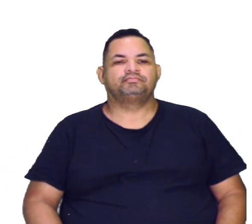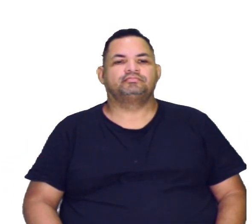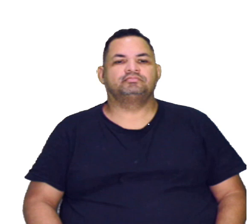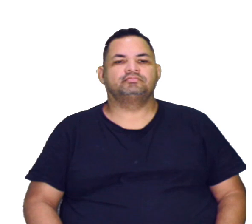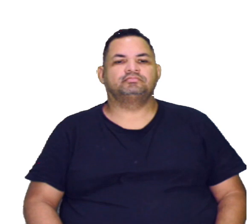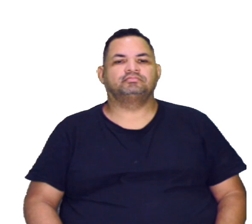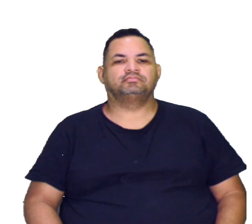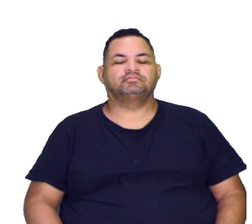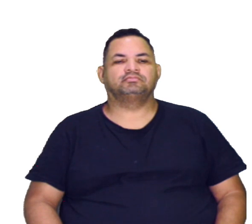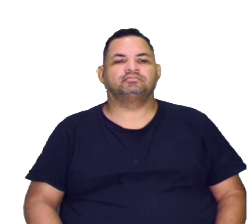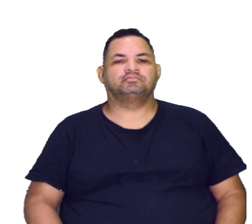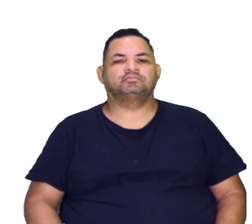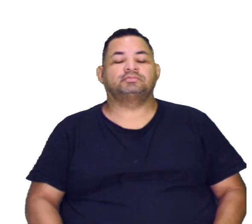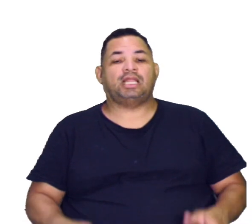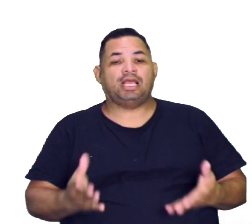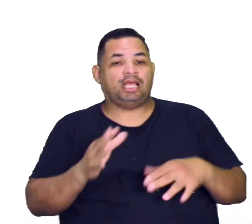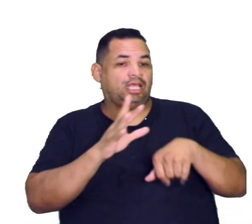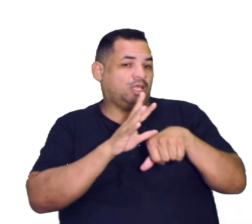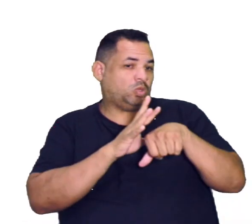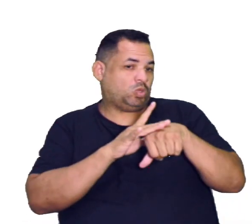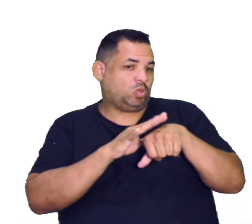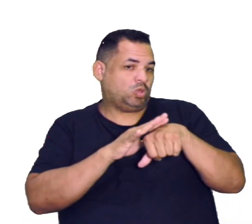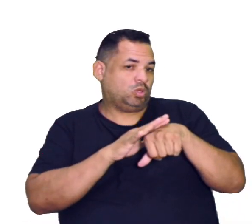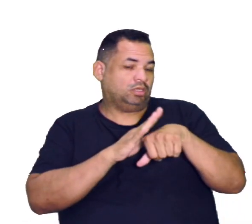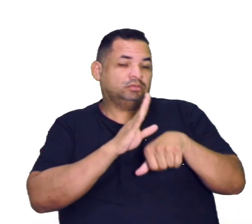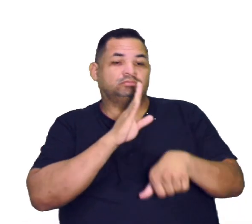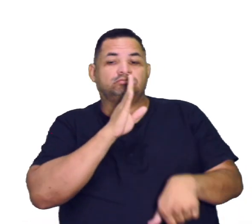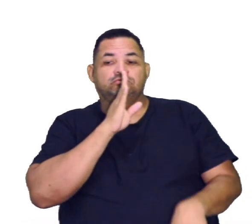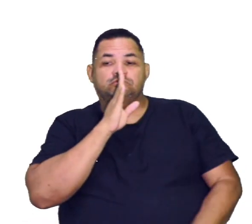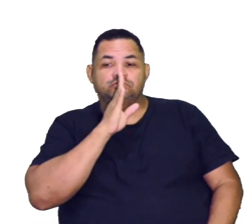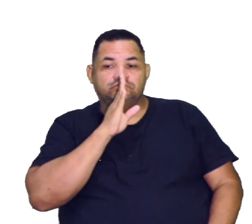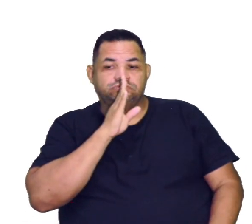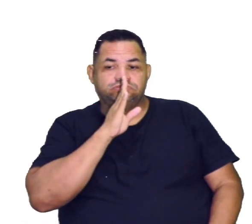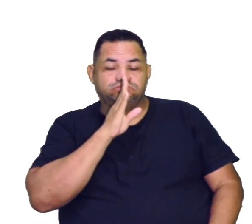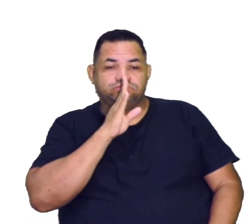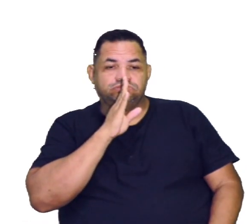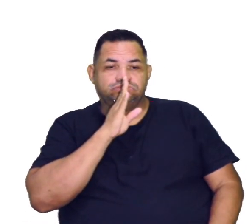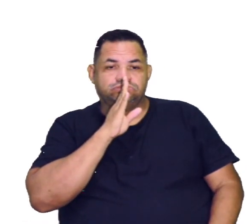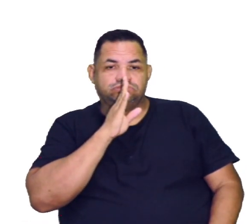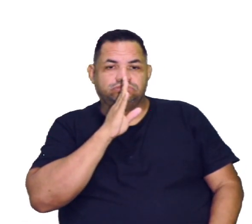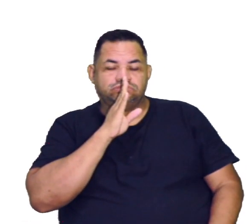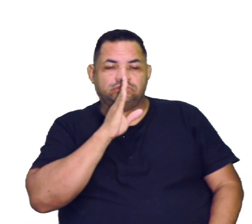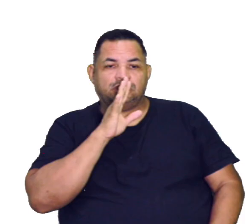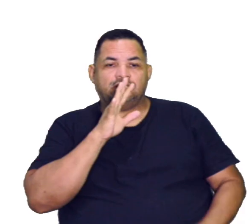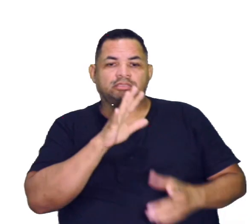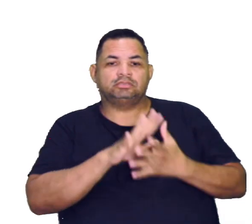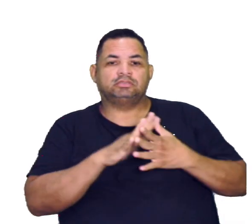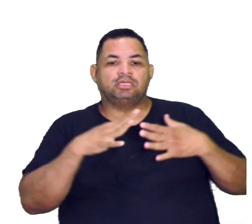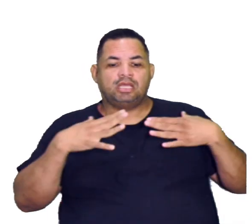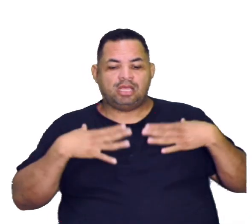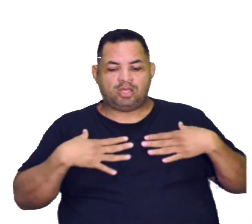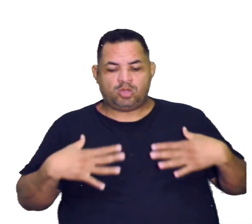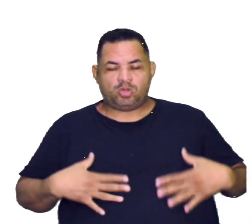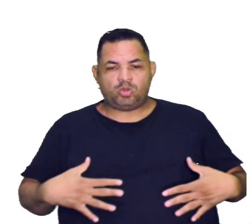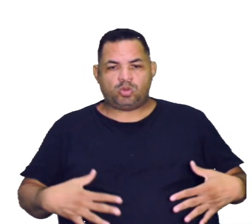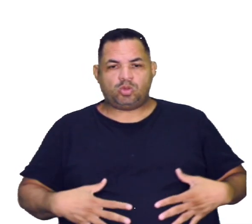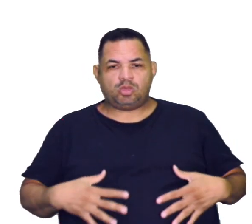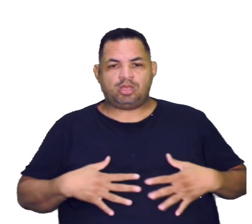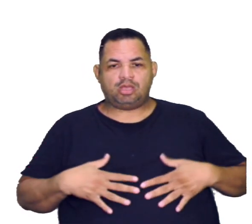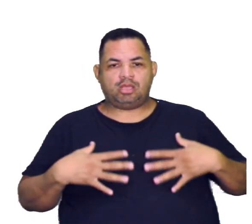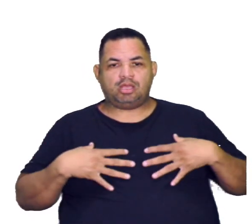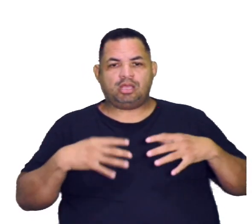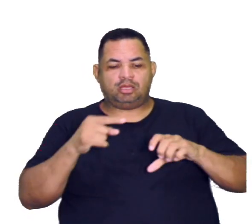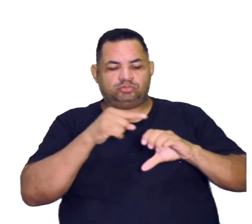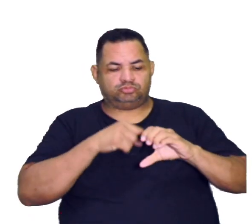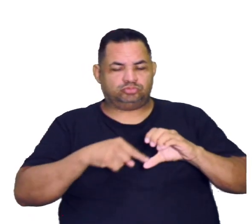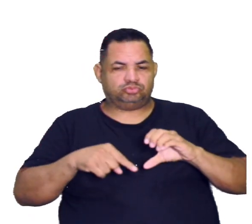Essas doenças crônicas degenerativas são silenciosas e afetam aí diversas células do corpo de